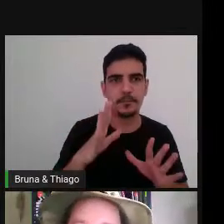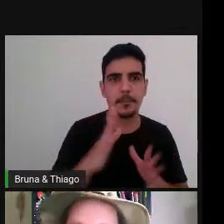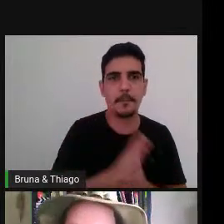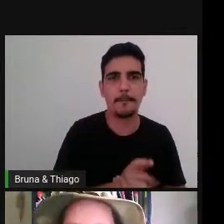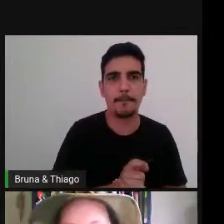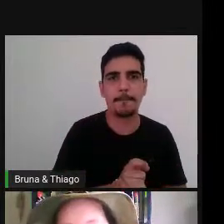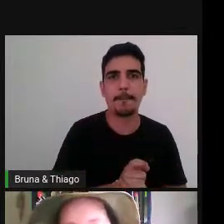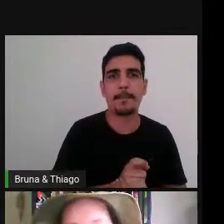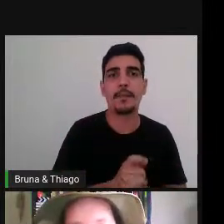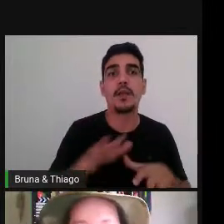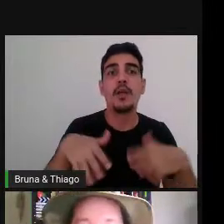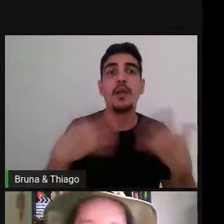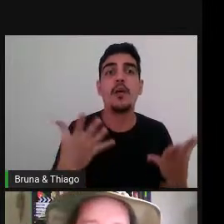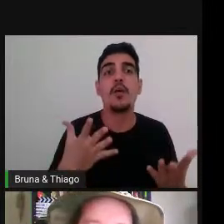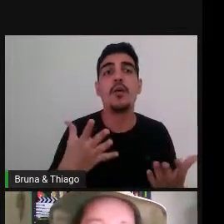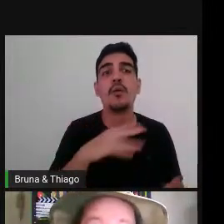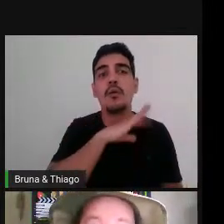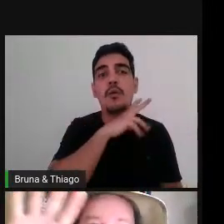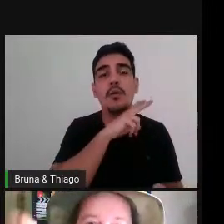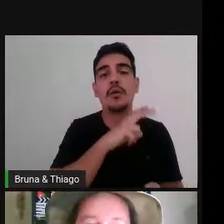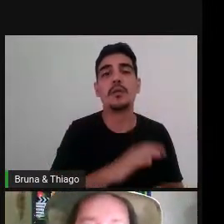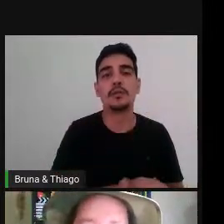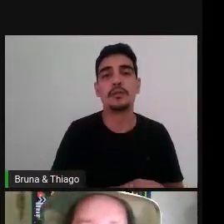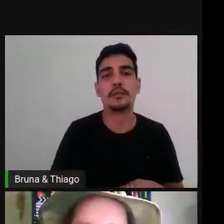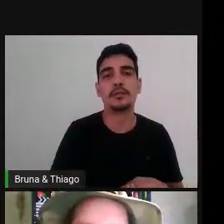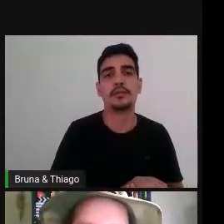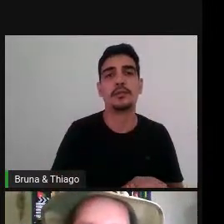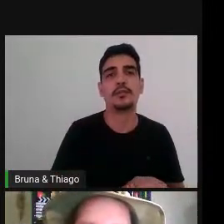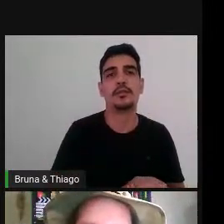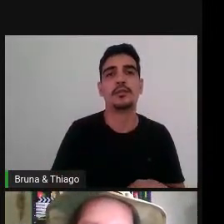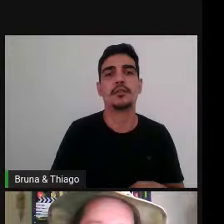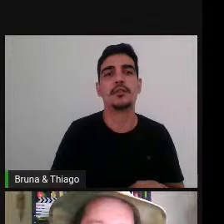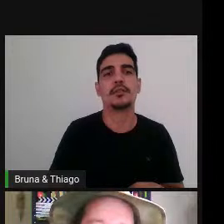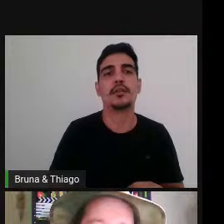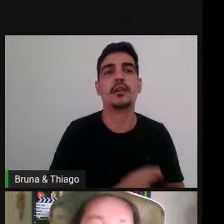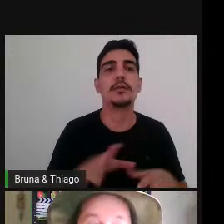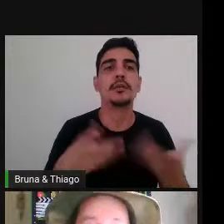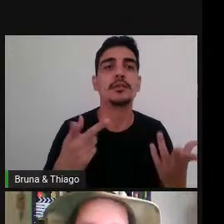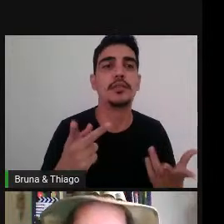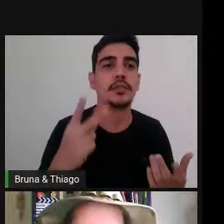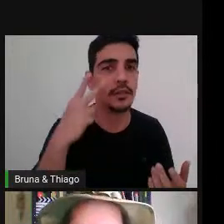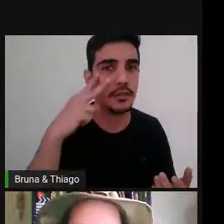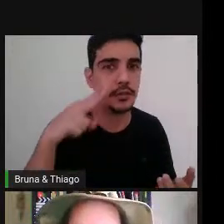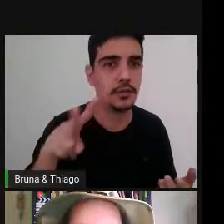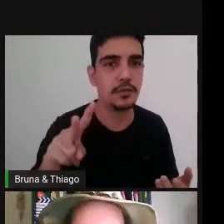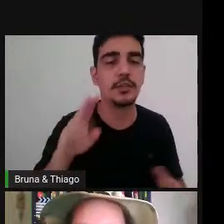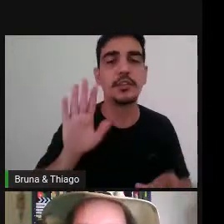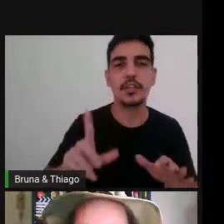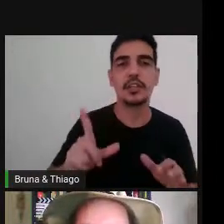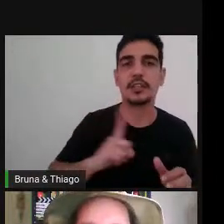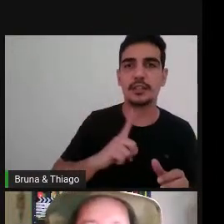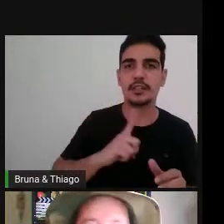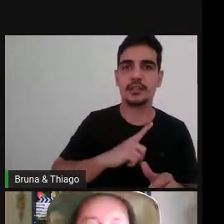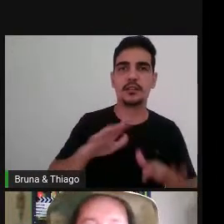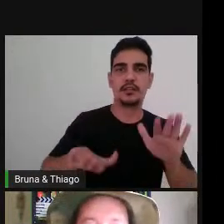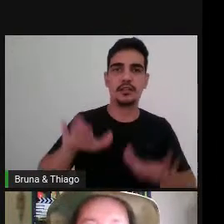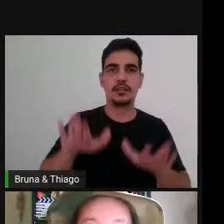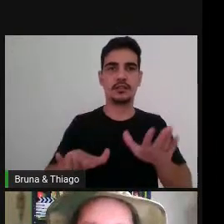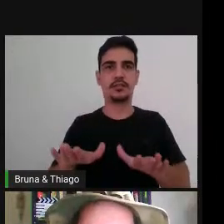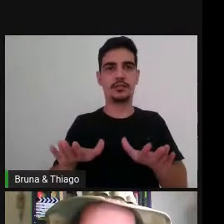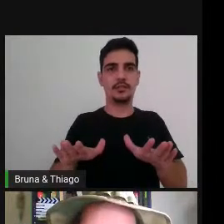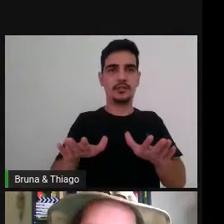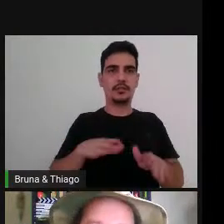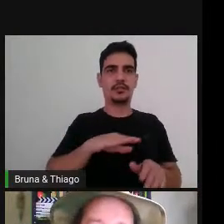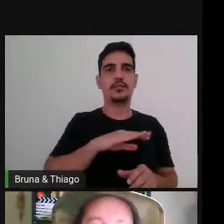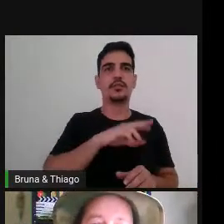animais peçonhentos? Eu acredito que a maioria de vocês que estão me assistindo aí tem uma noção, né, já sabe que são animais que